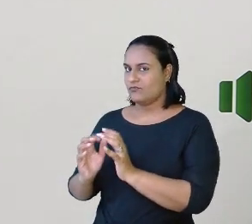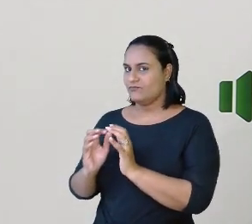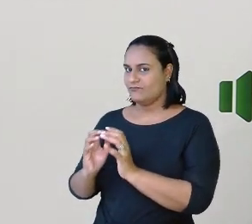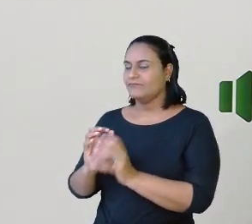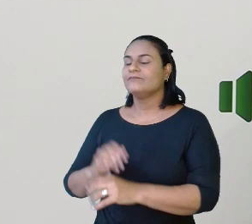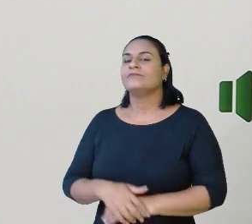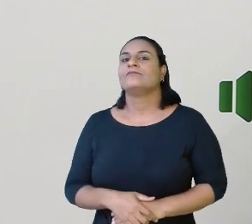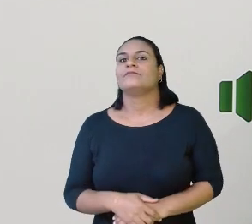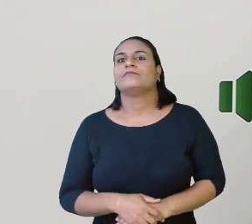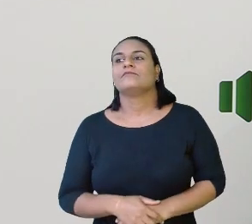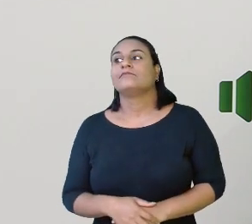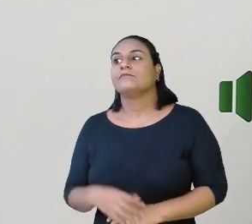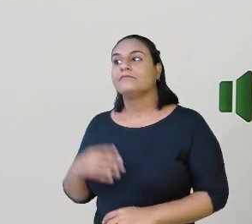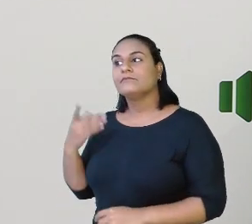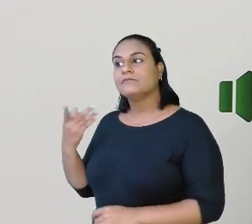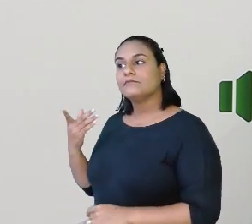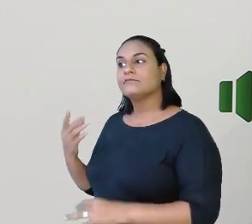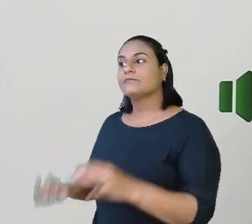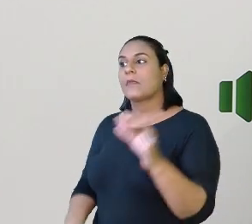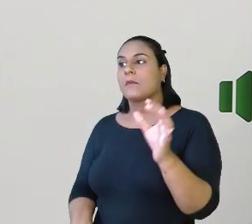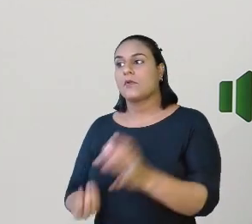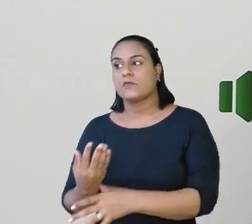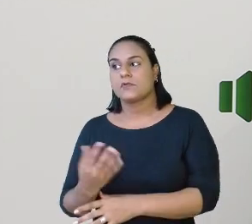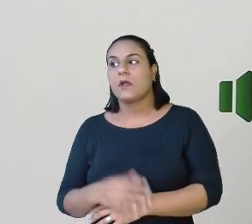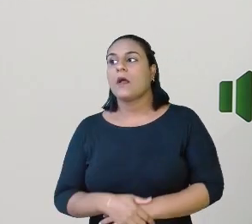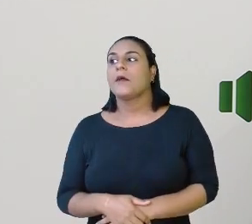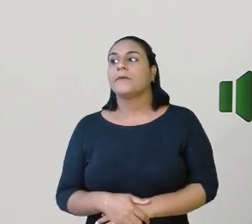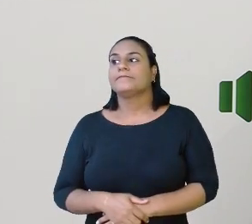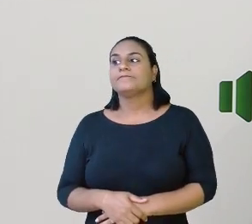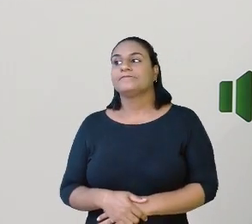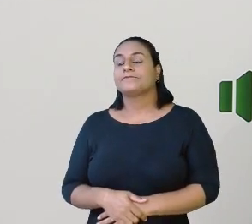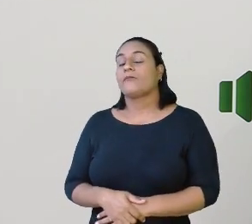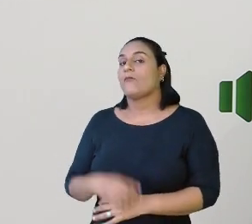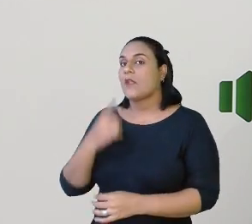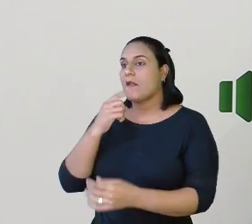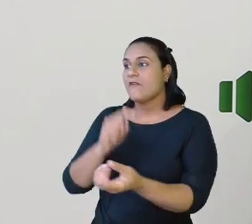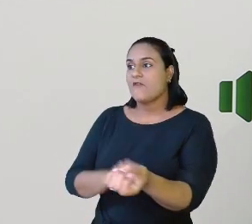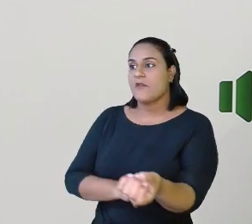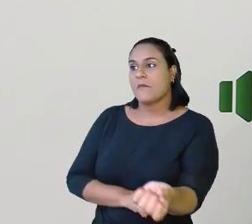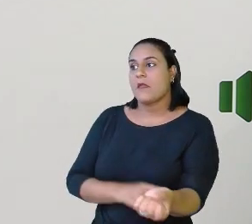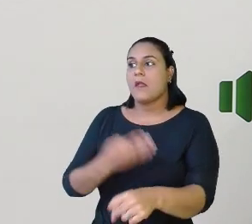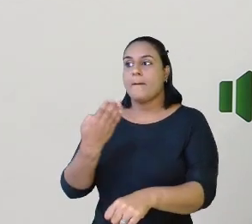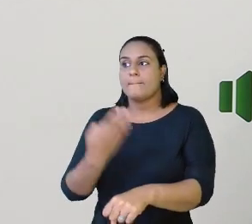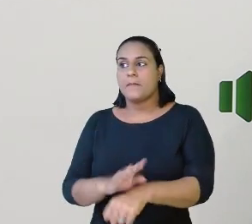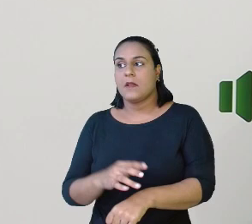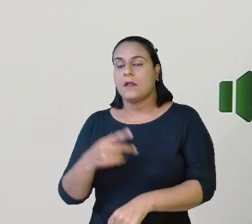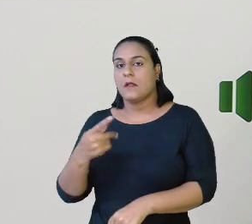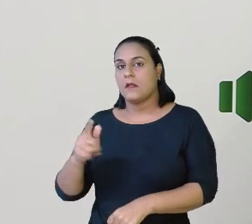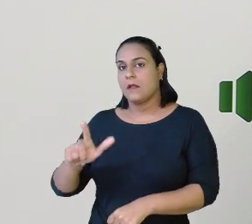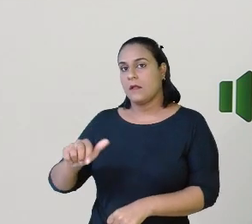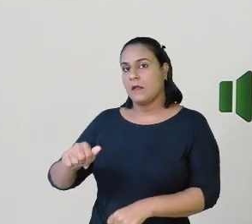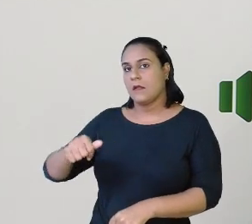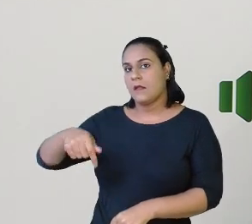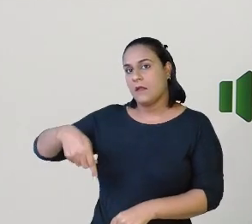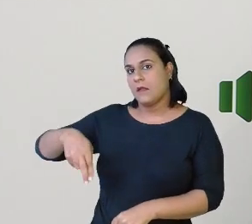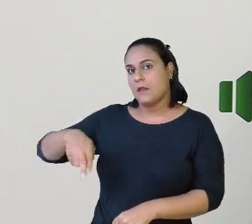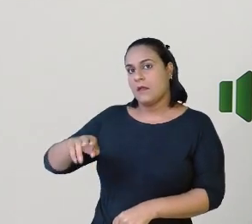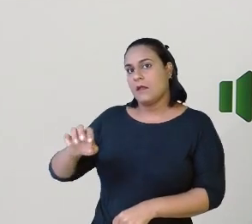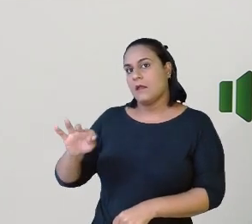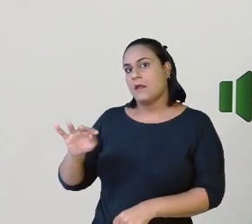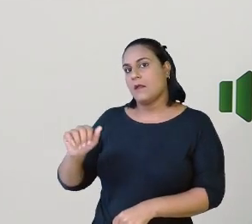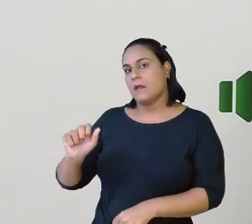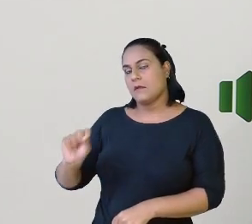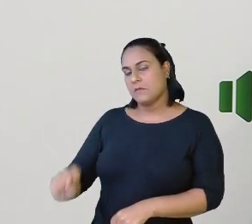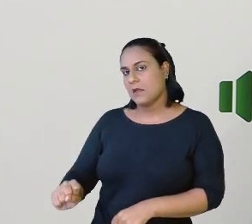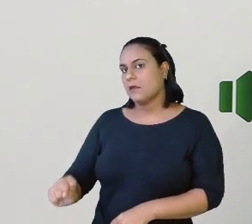Ótimo. Produção, e aí ele vai produzir glóbulos vermelhos, brancos e plaquetas, né? Os elementos que estão ali figurados no